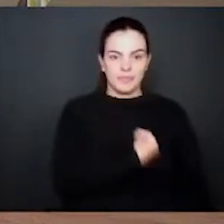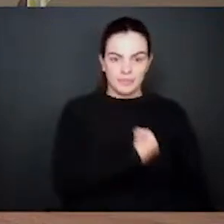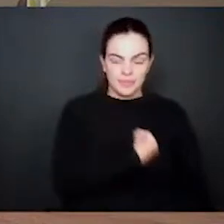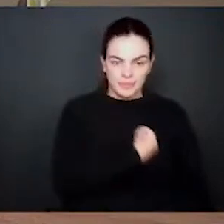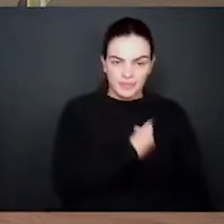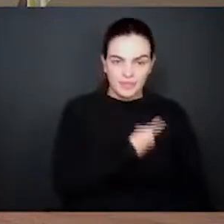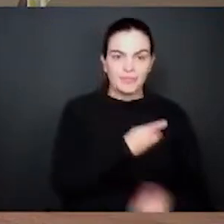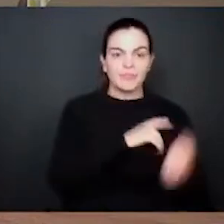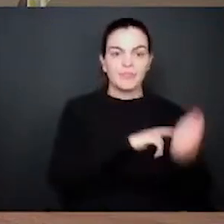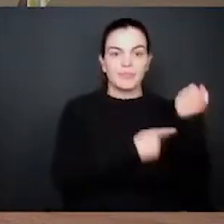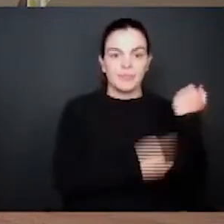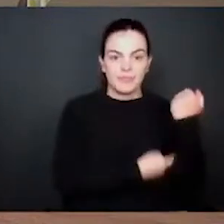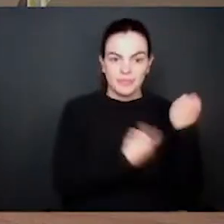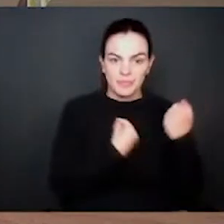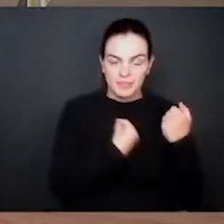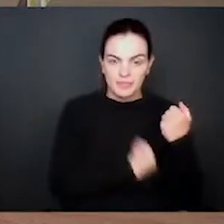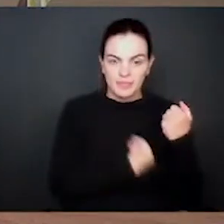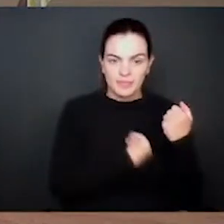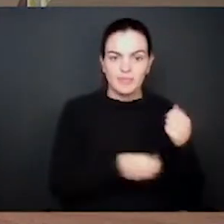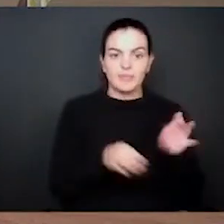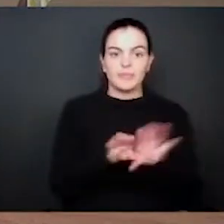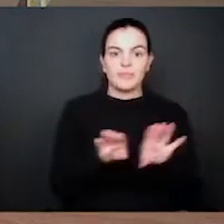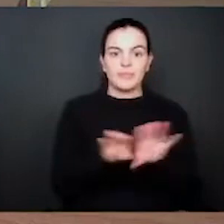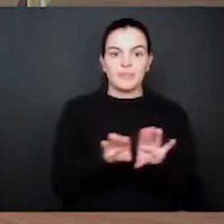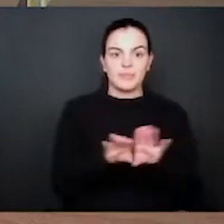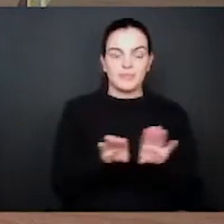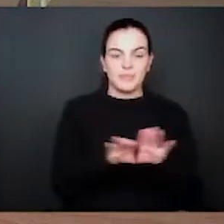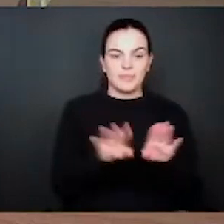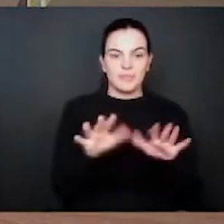votação. Acredito que